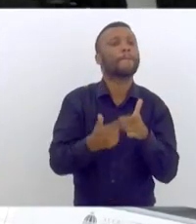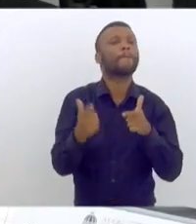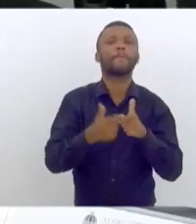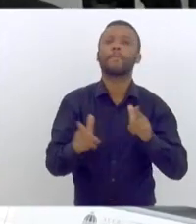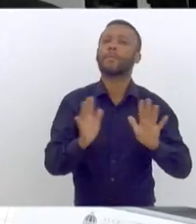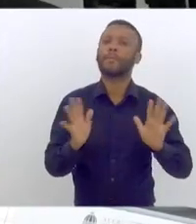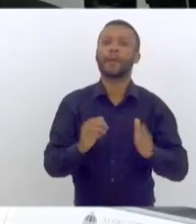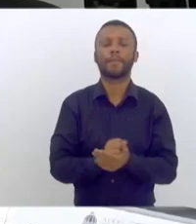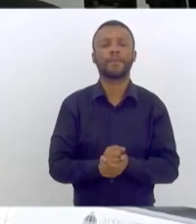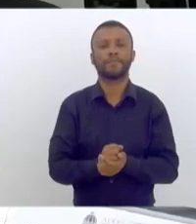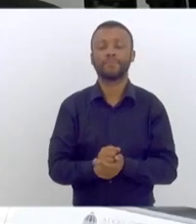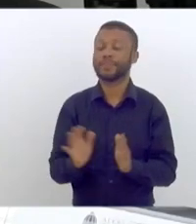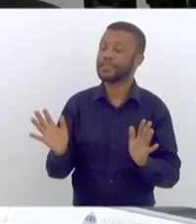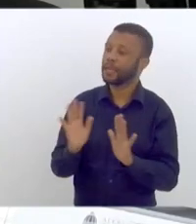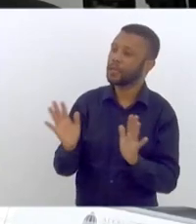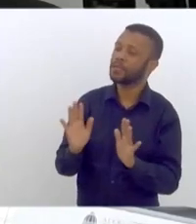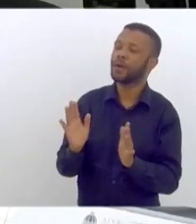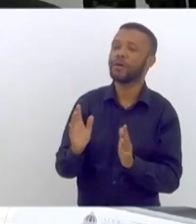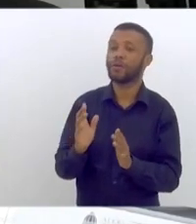2